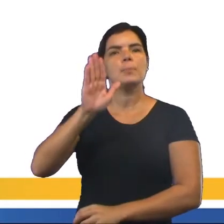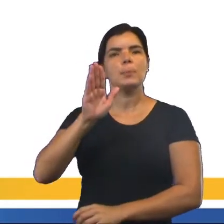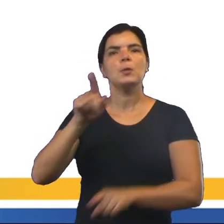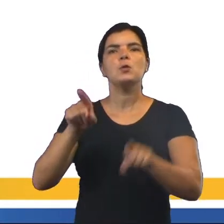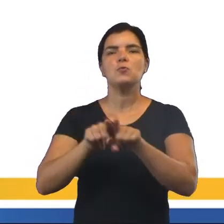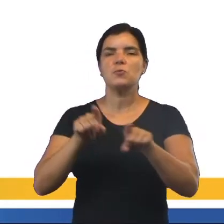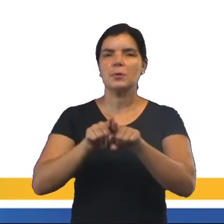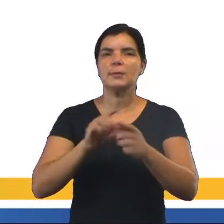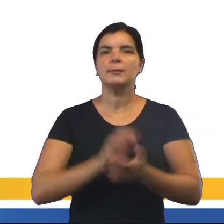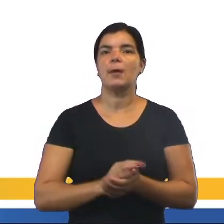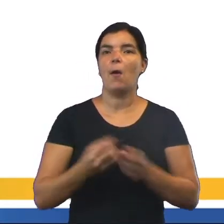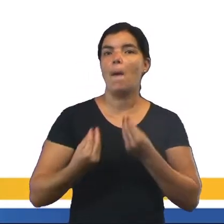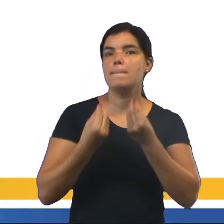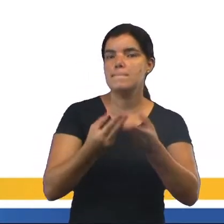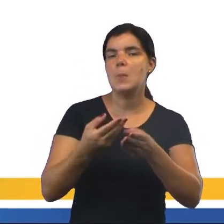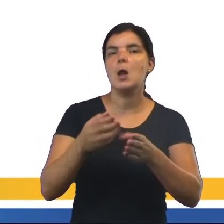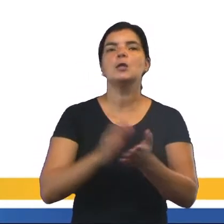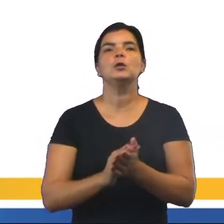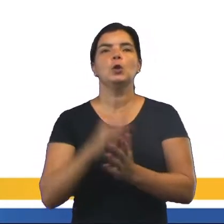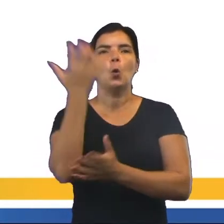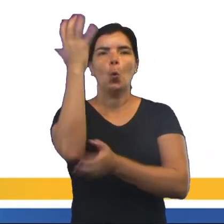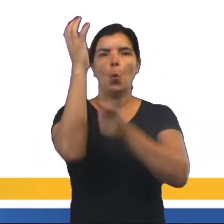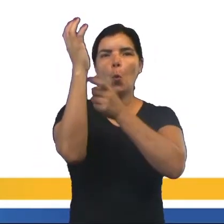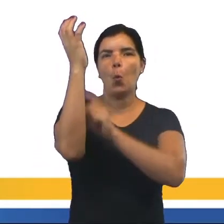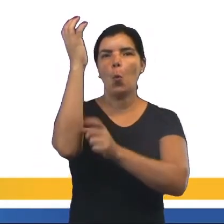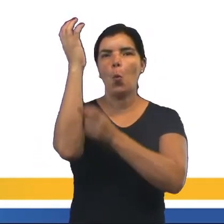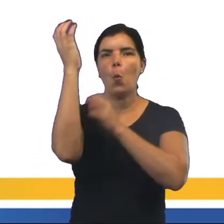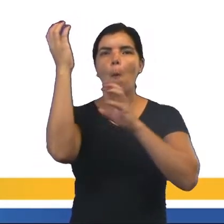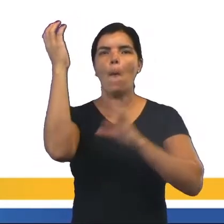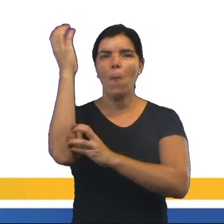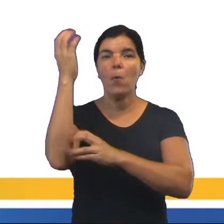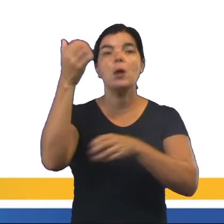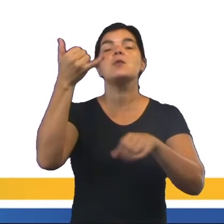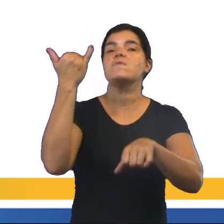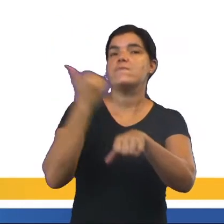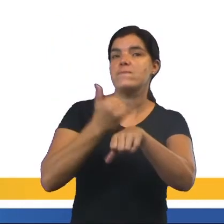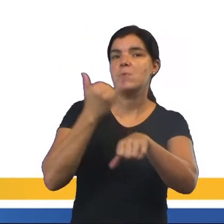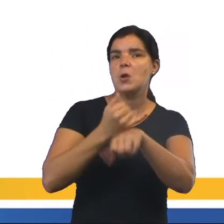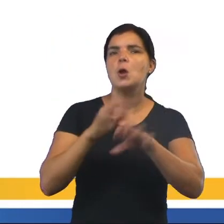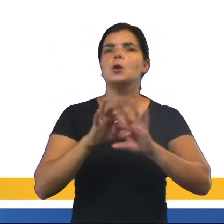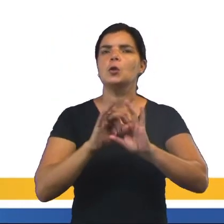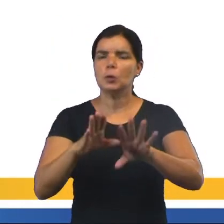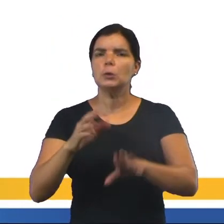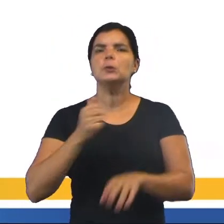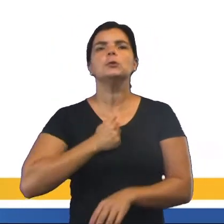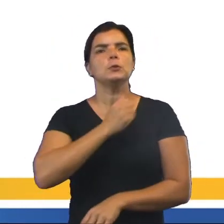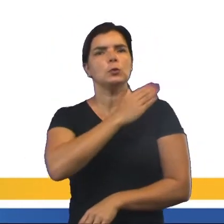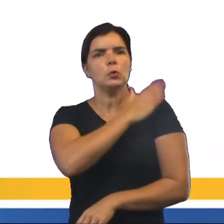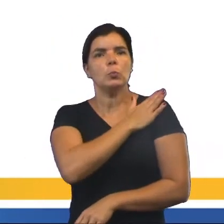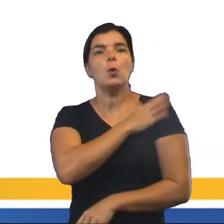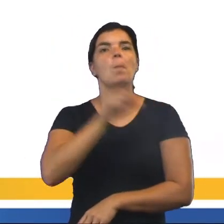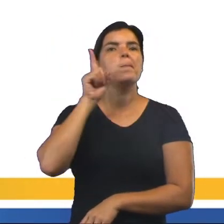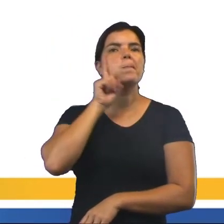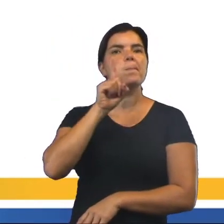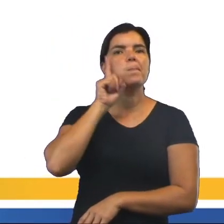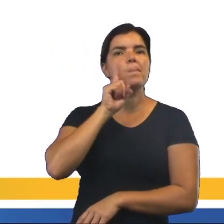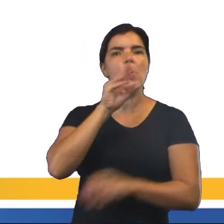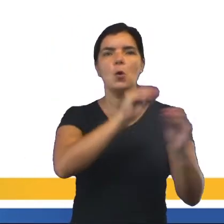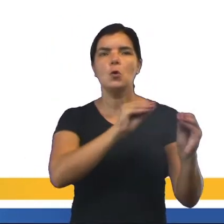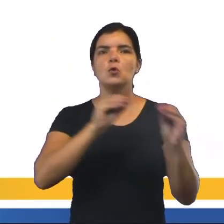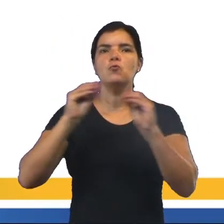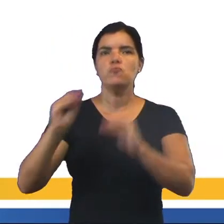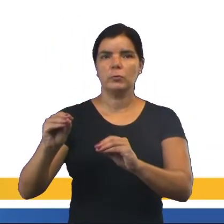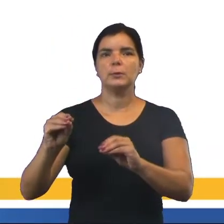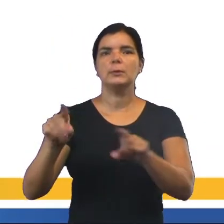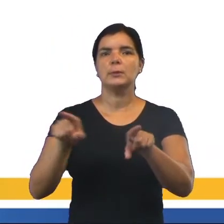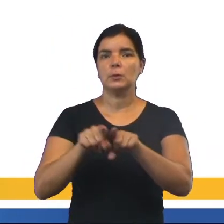ele comprometeu-se a fornecer borracha e minério de ferro para esses países e permitiu que militares estadunidenses fossem enviados